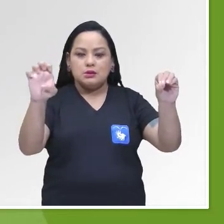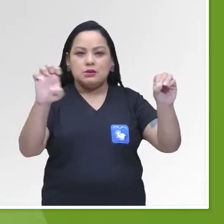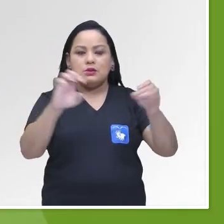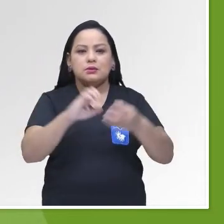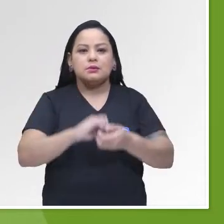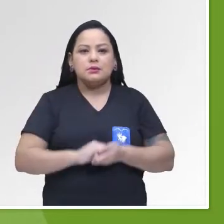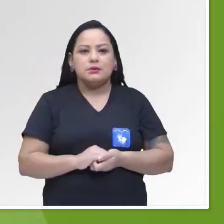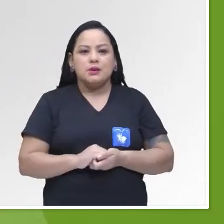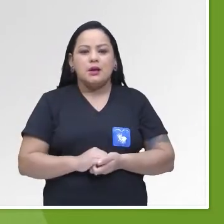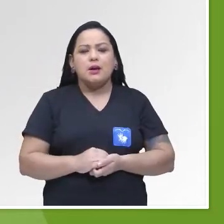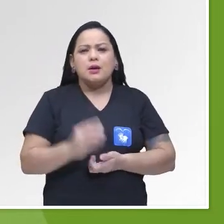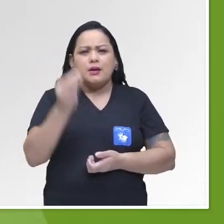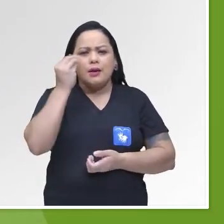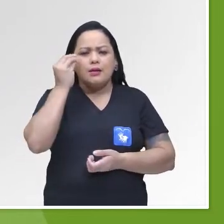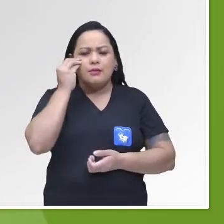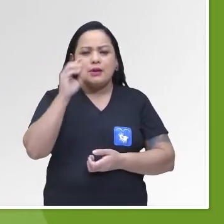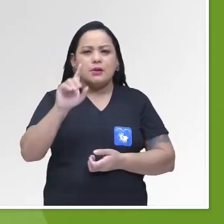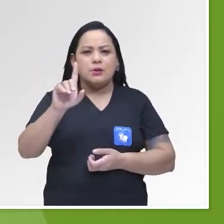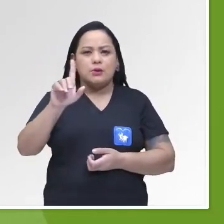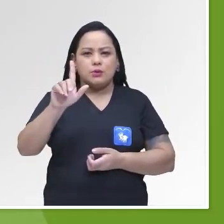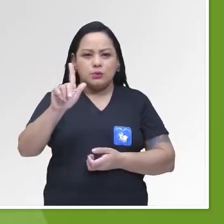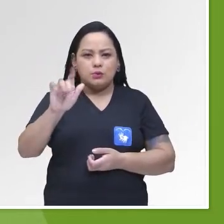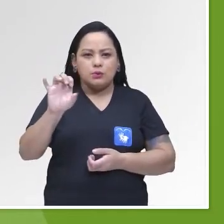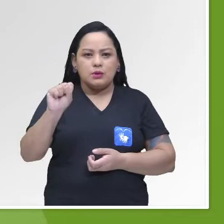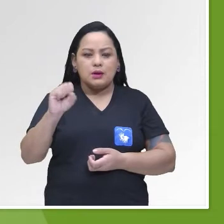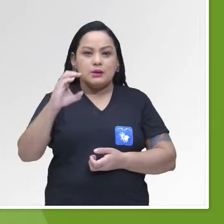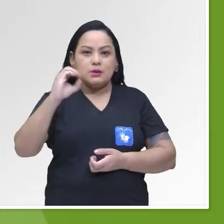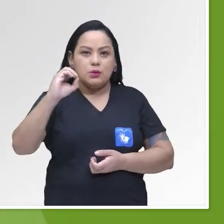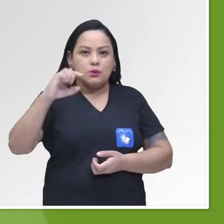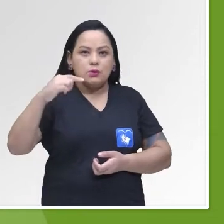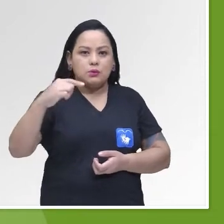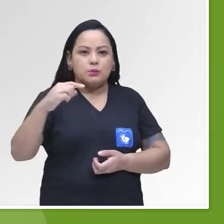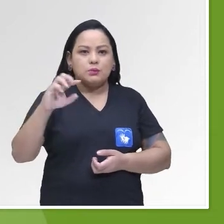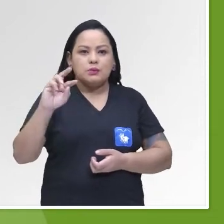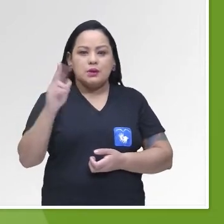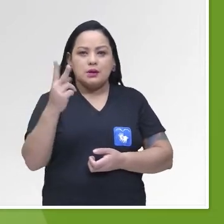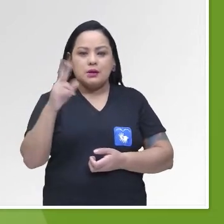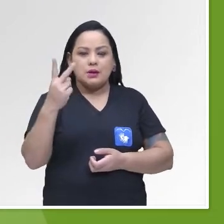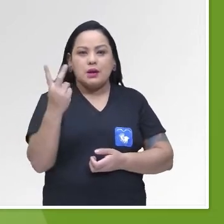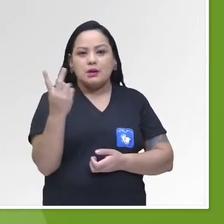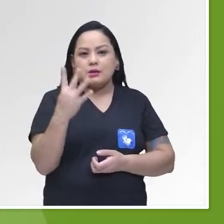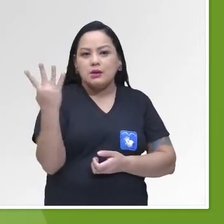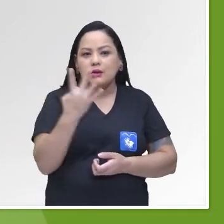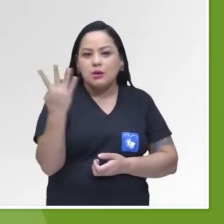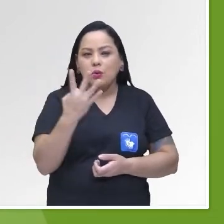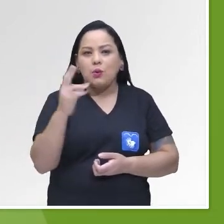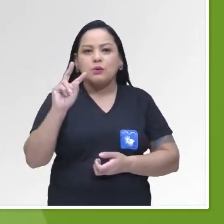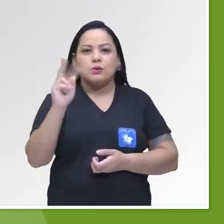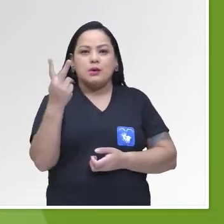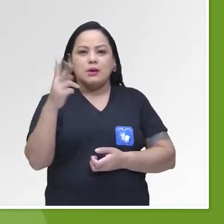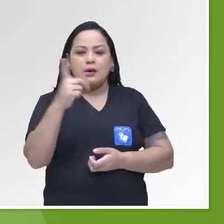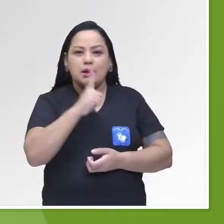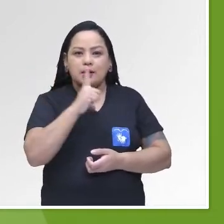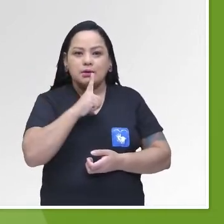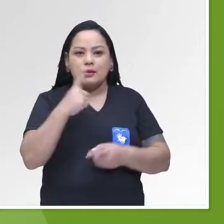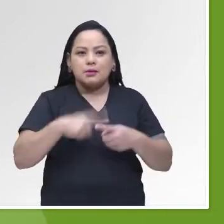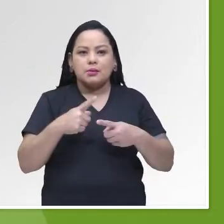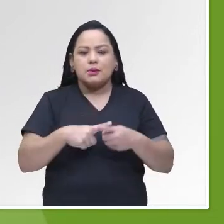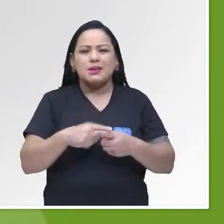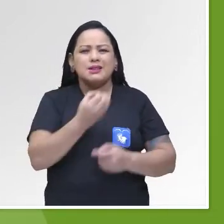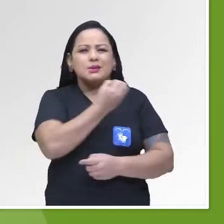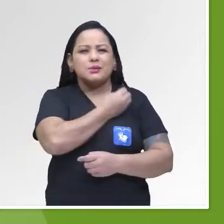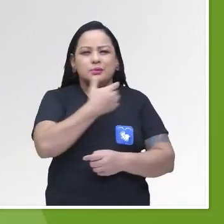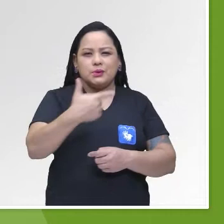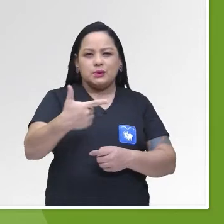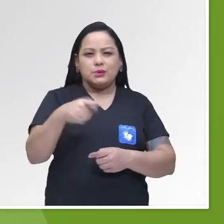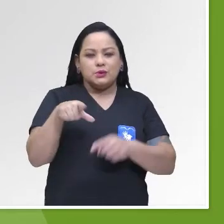gás hidrogênio aqui, ó. Eu tenho 4 gás hidrogênios, tá bom? Porque esse número 2